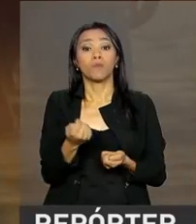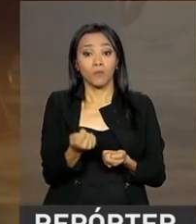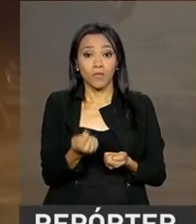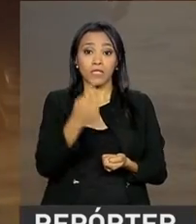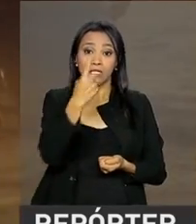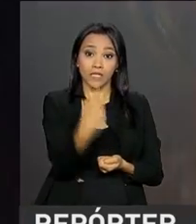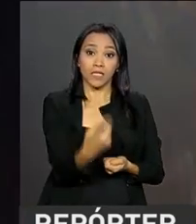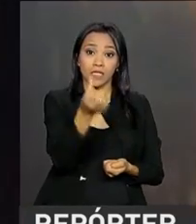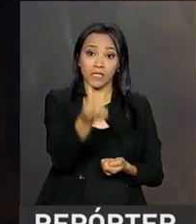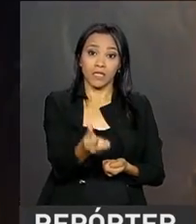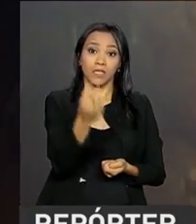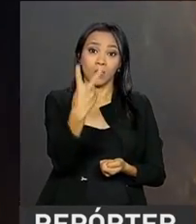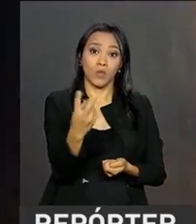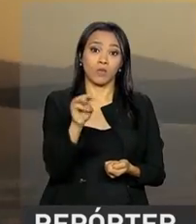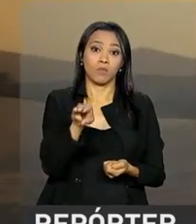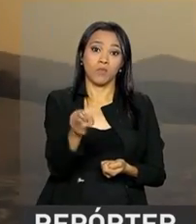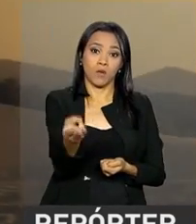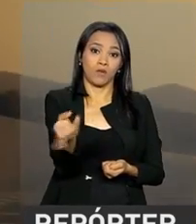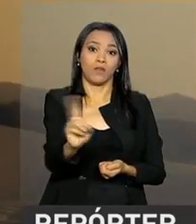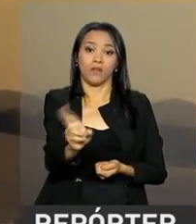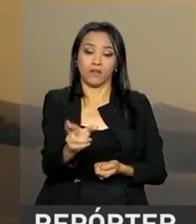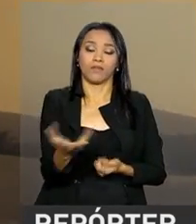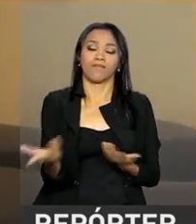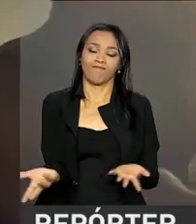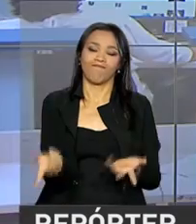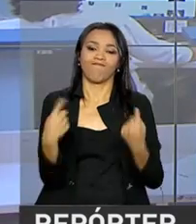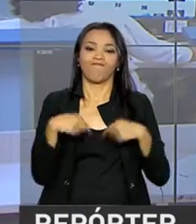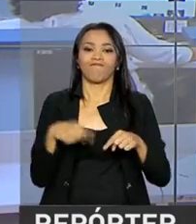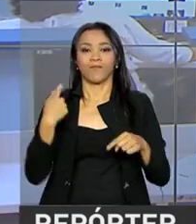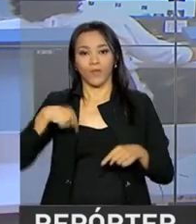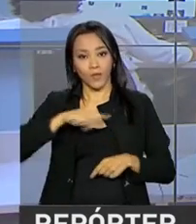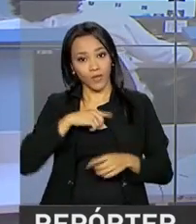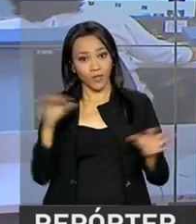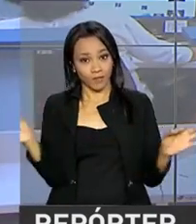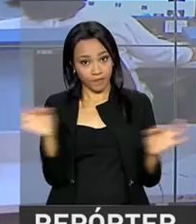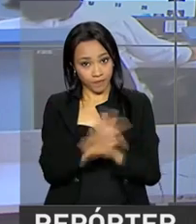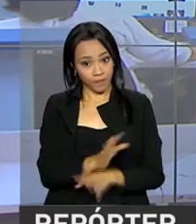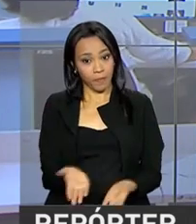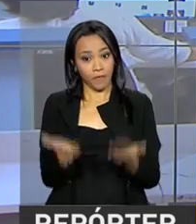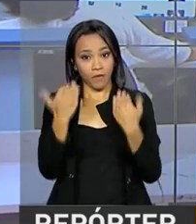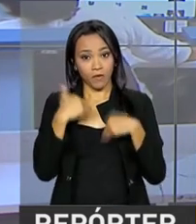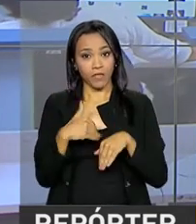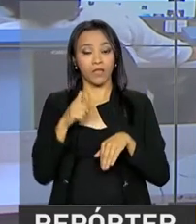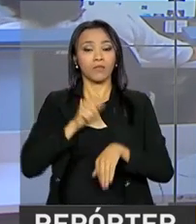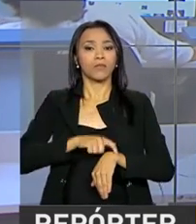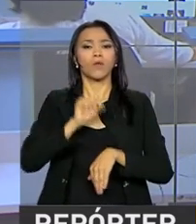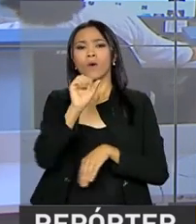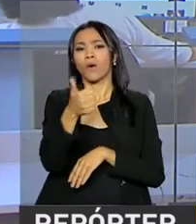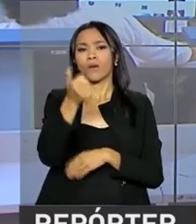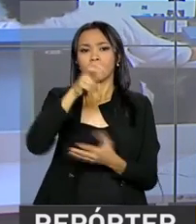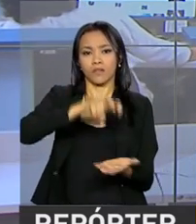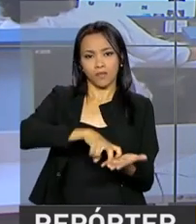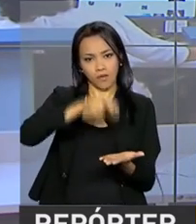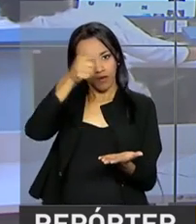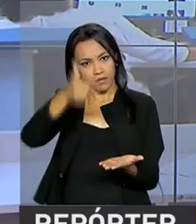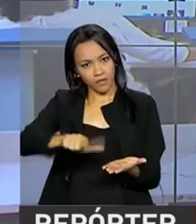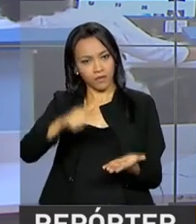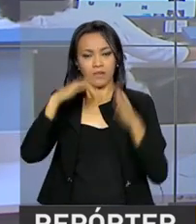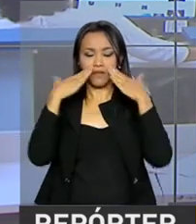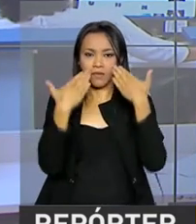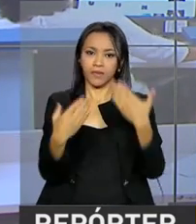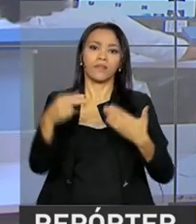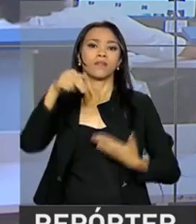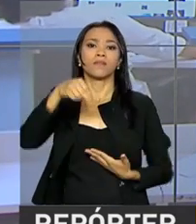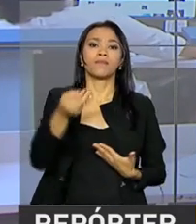162 milhões de reais bom nós estamos por aqui voltamos às 11 da manhã na próxima edição